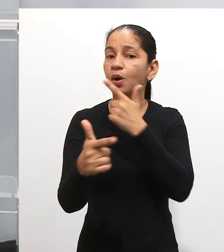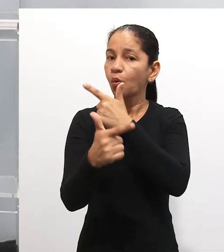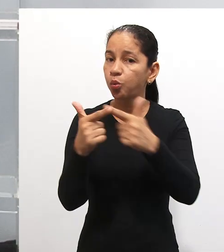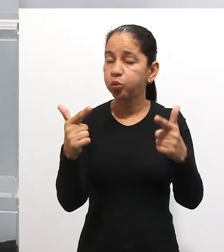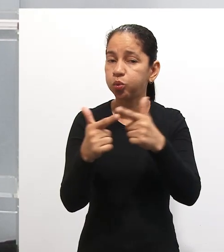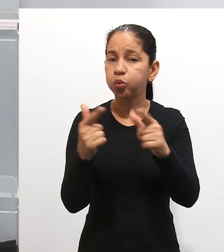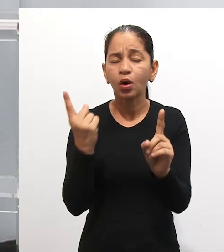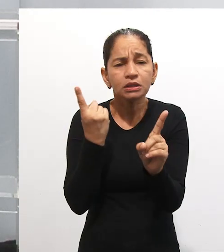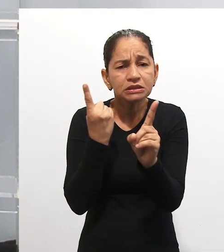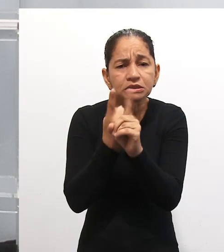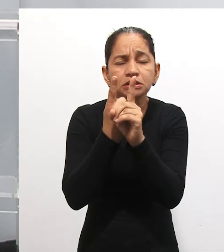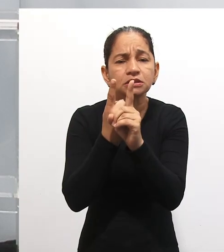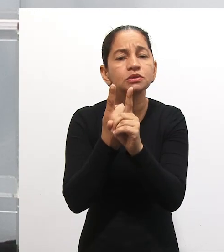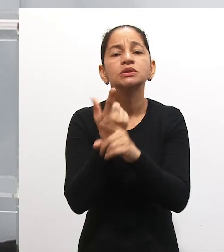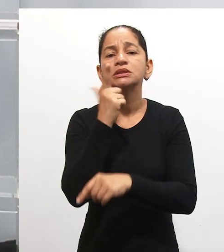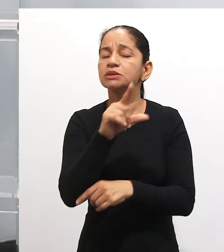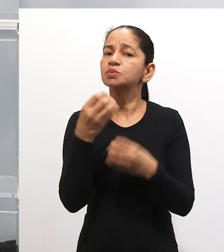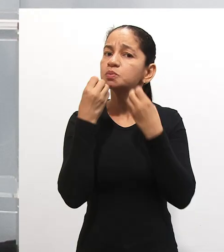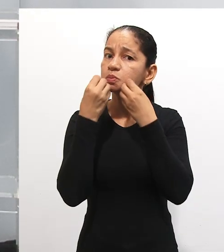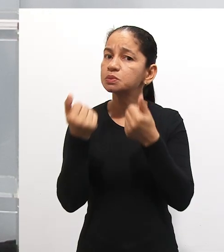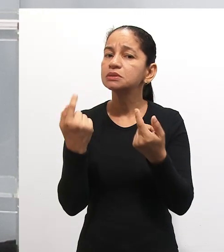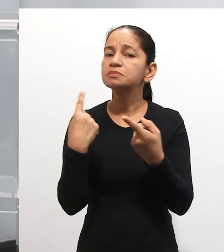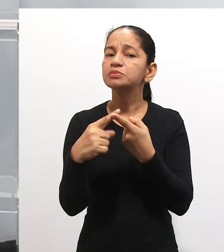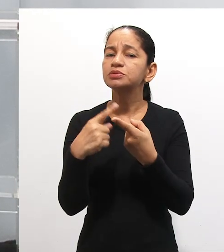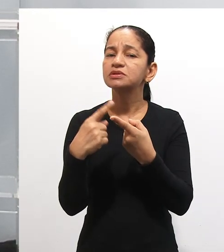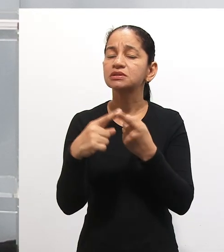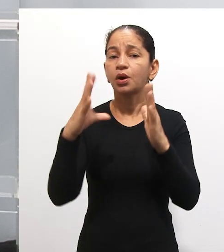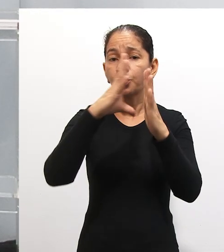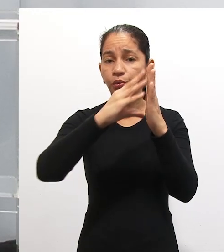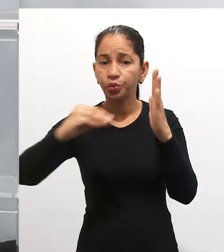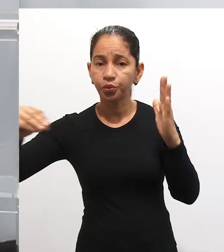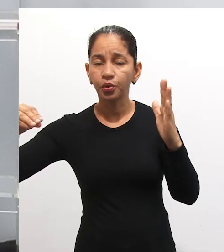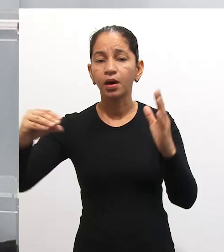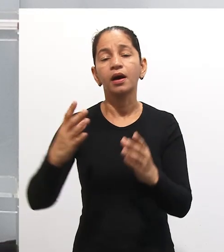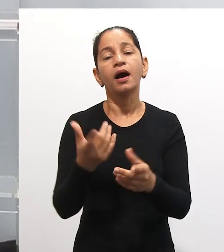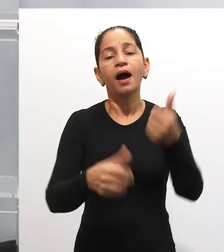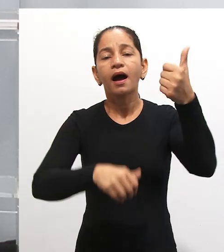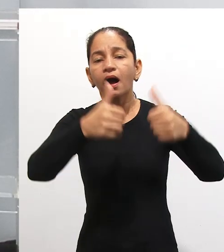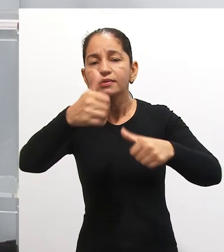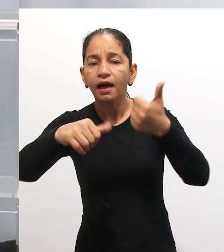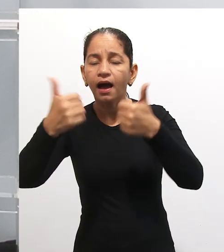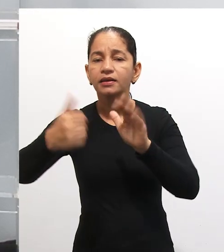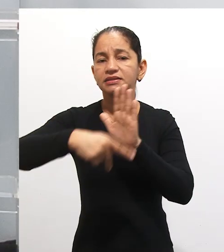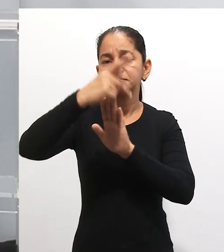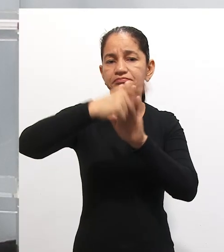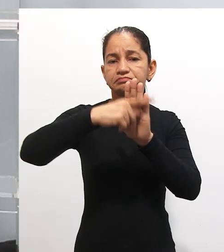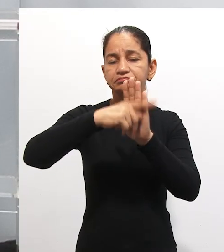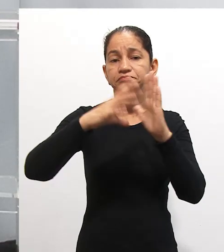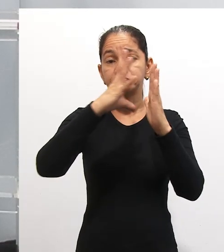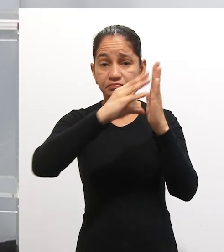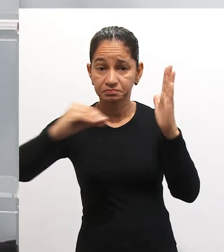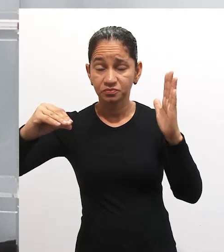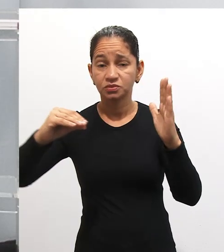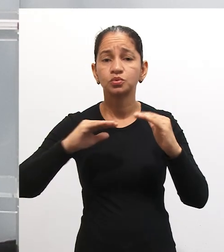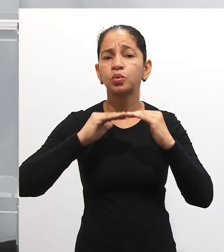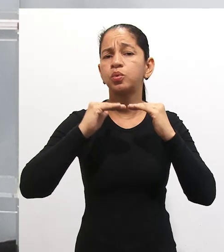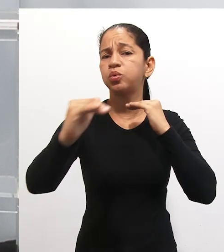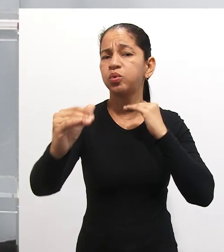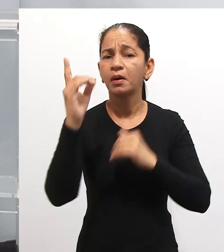foi identificado. Se não tivesse custo padrão, essas anomalias continuariam